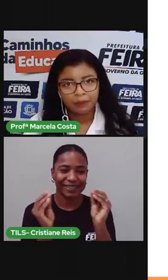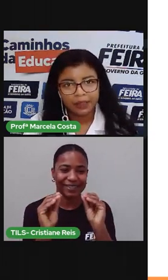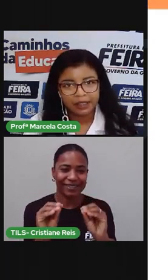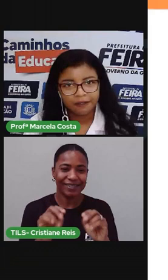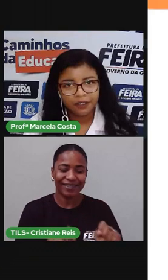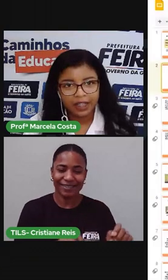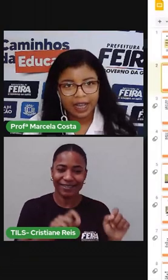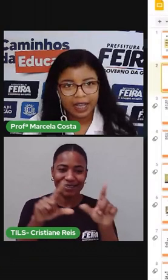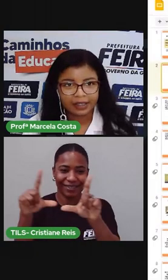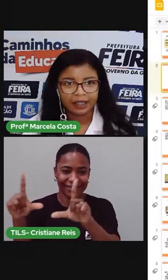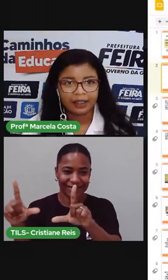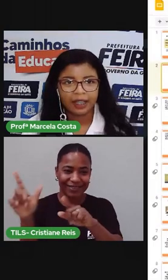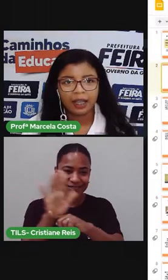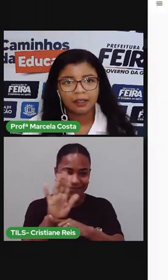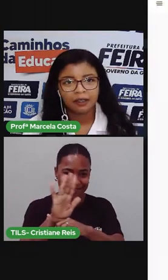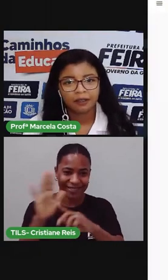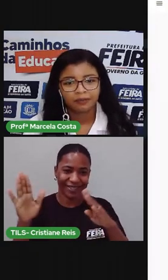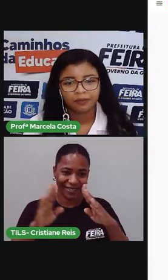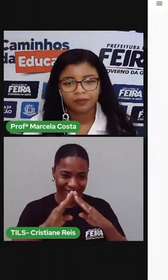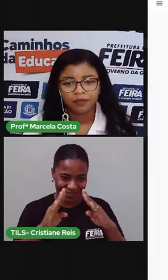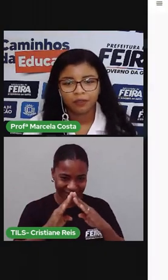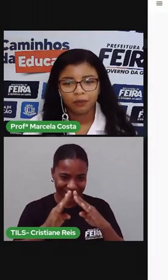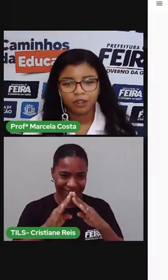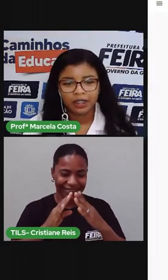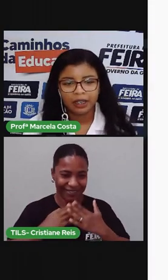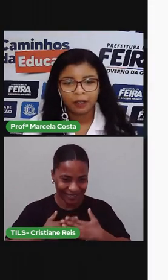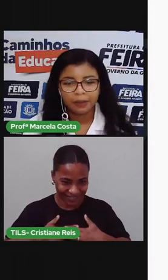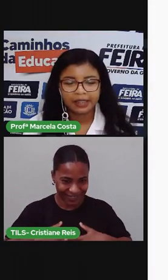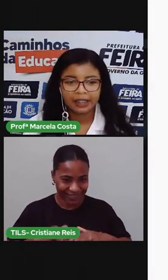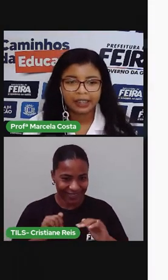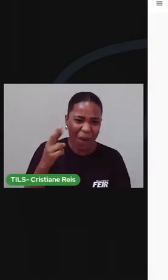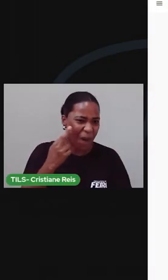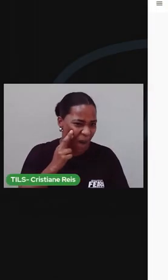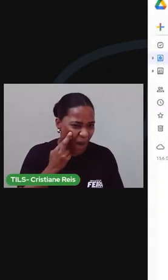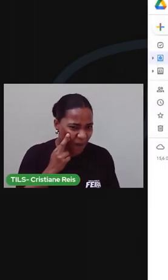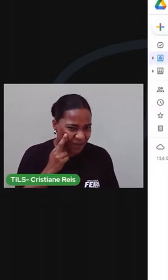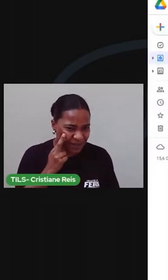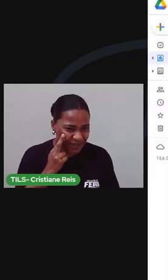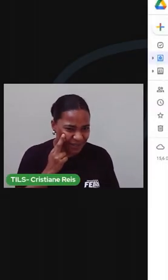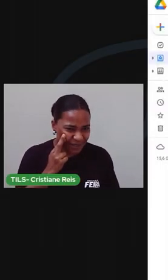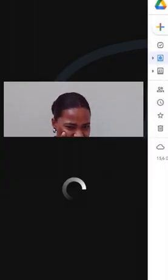assistir depois esse vídeo em casa, tá? Vou mostrar agora a apresentação.